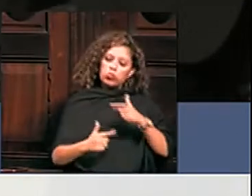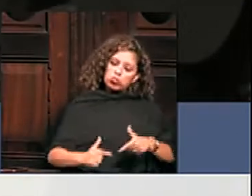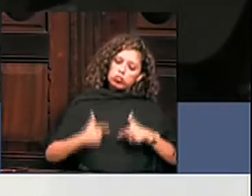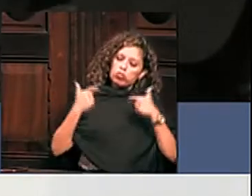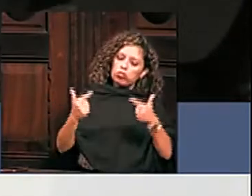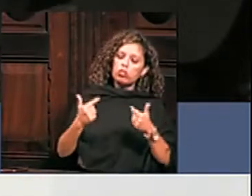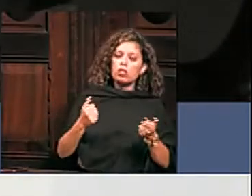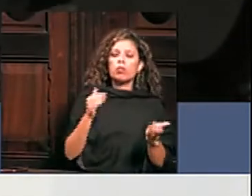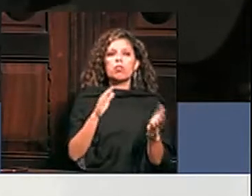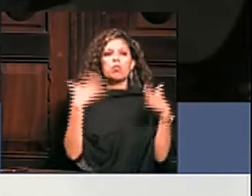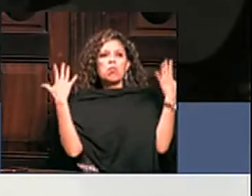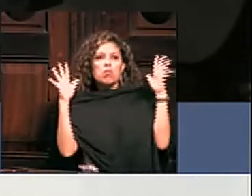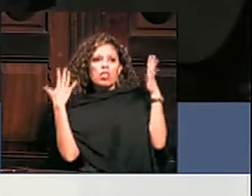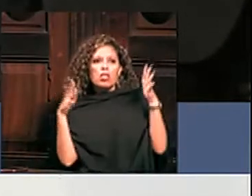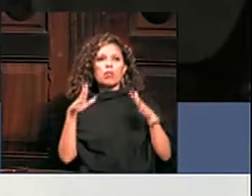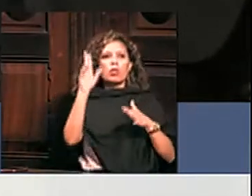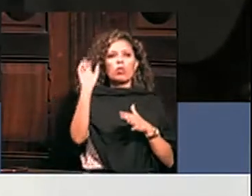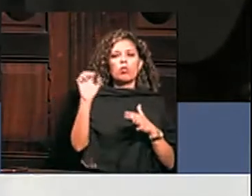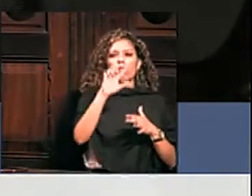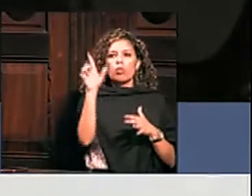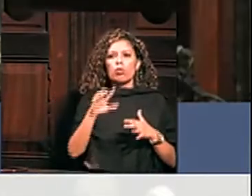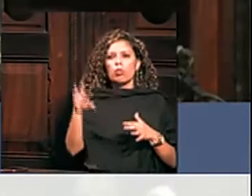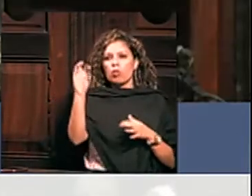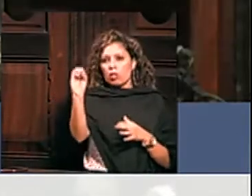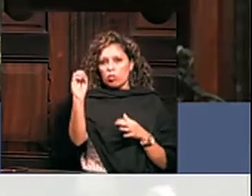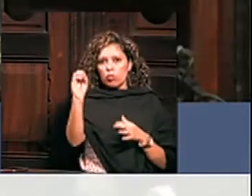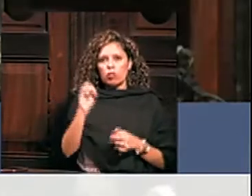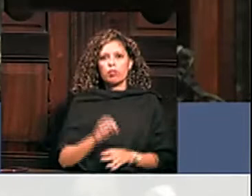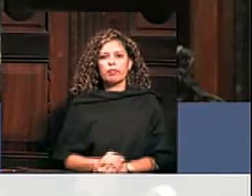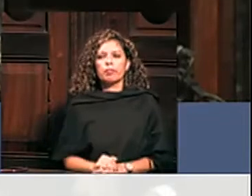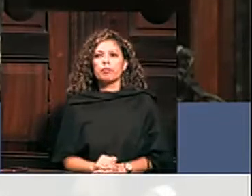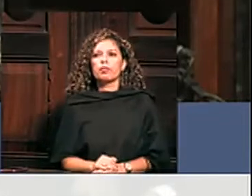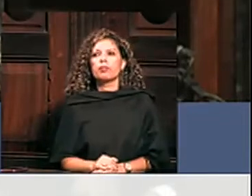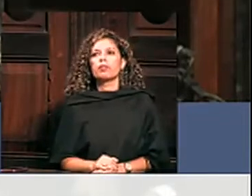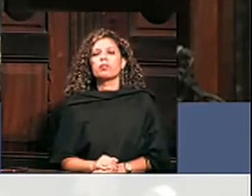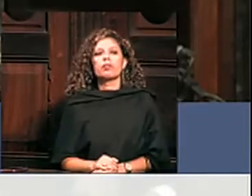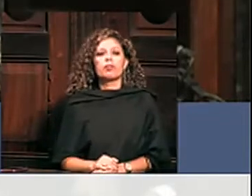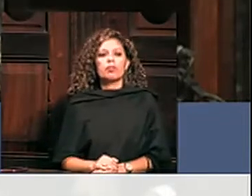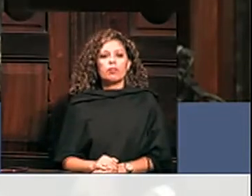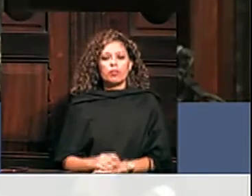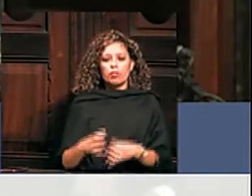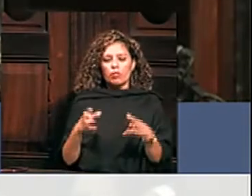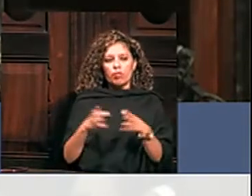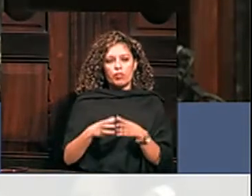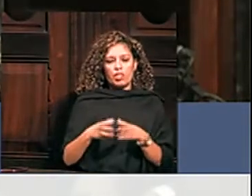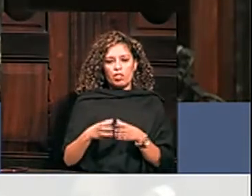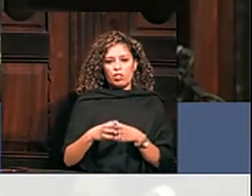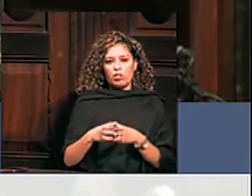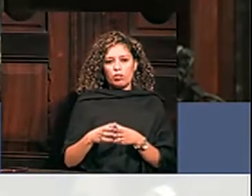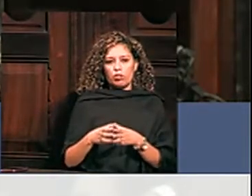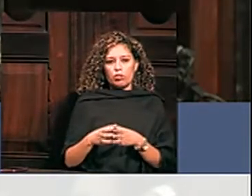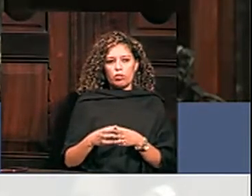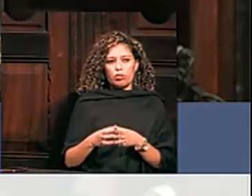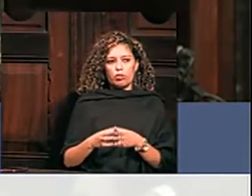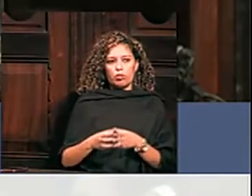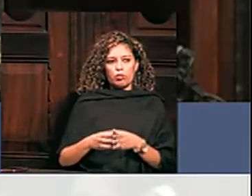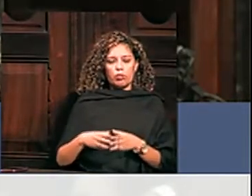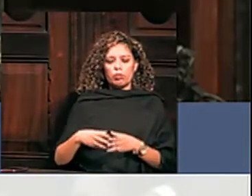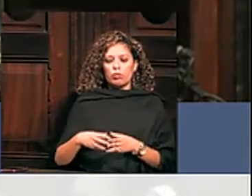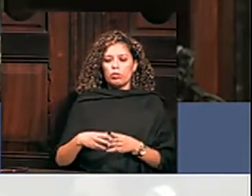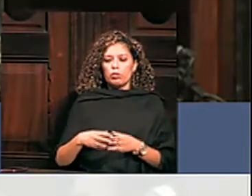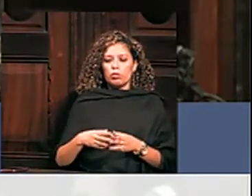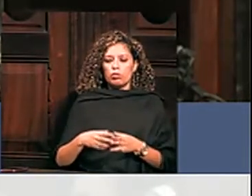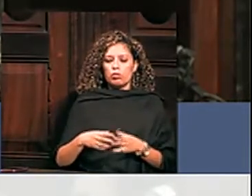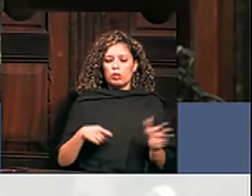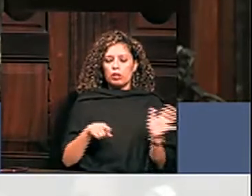vocês. Viva o ESO, viva a nossa Zona Oeste. Pela Comissão de Servidores Públicos, deputado Nivaldo Molim.